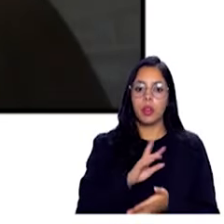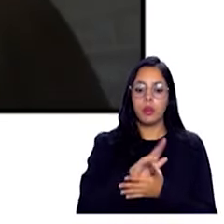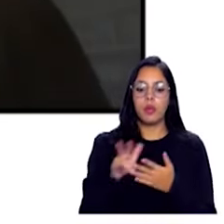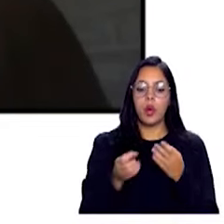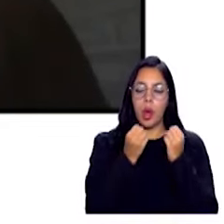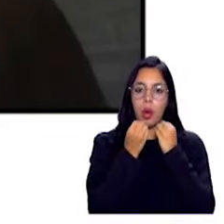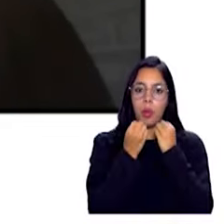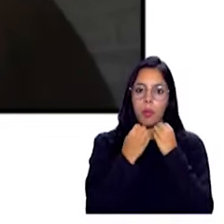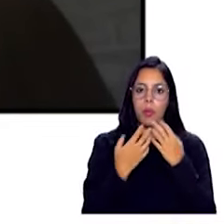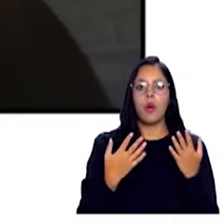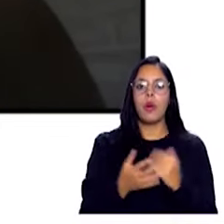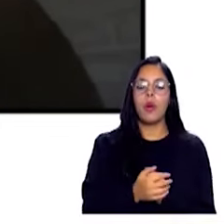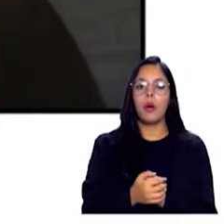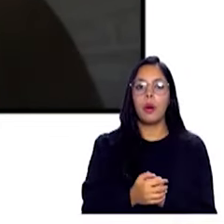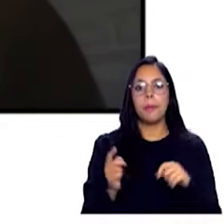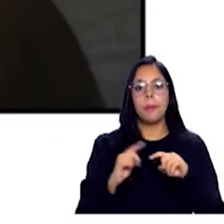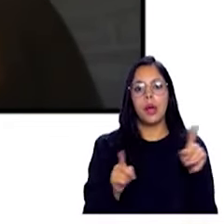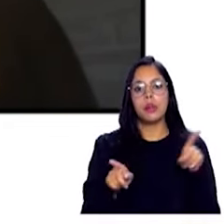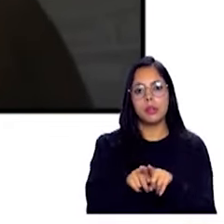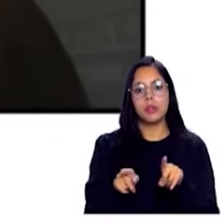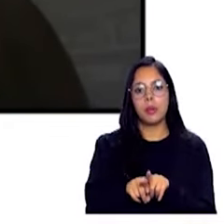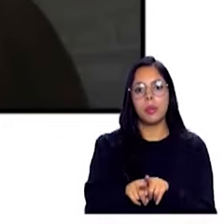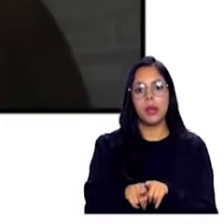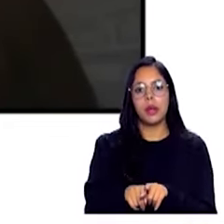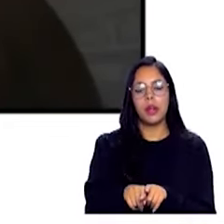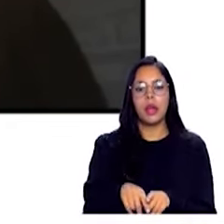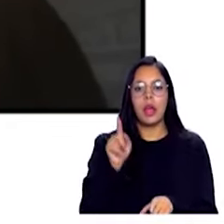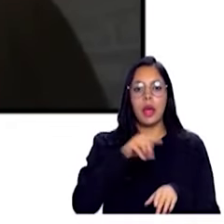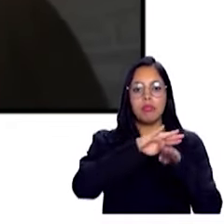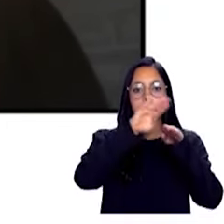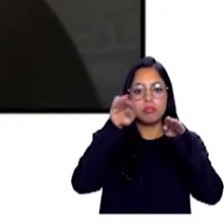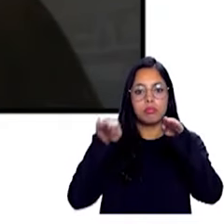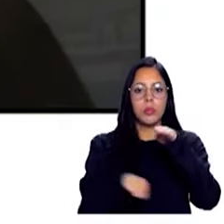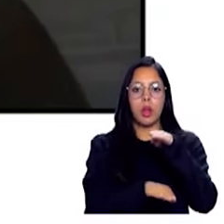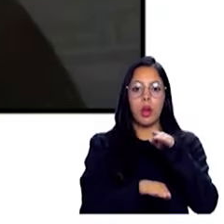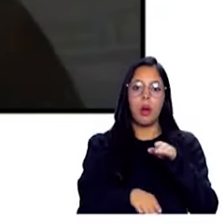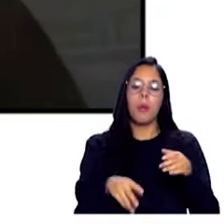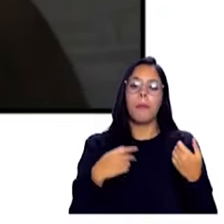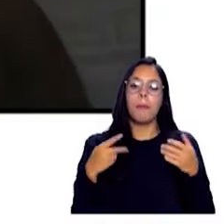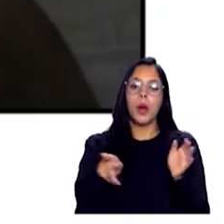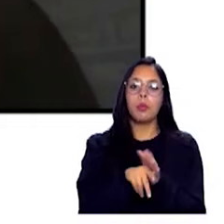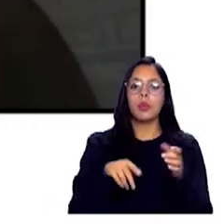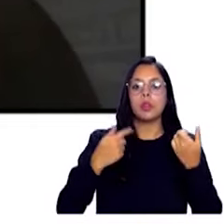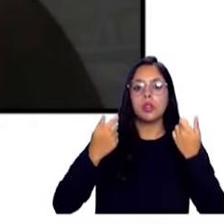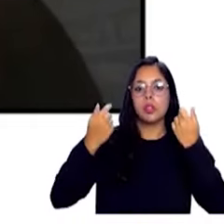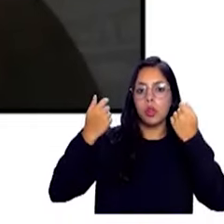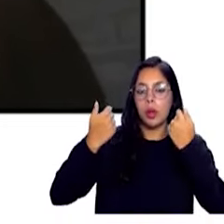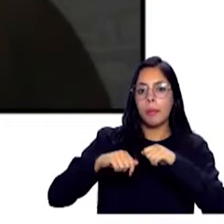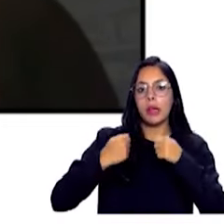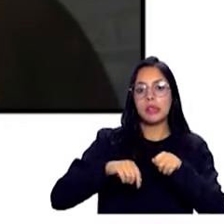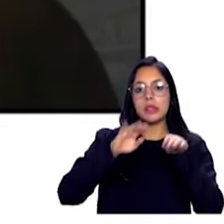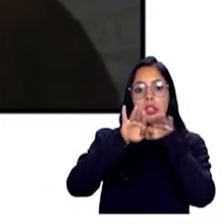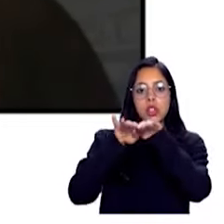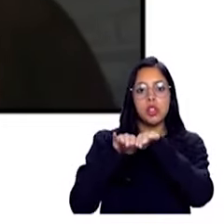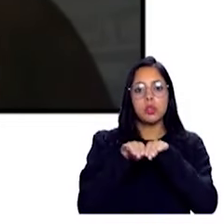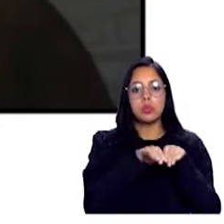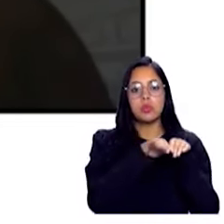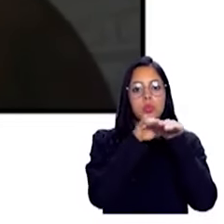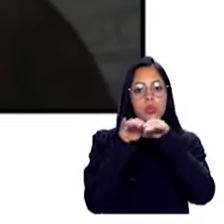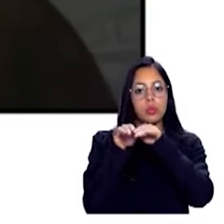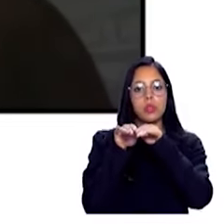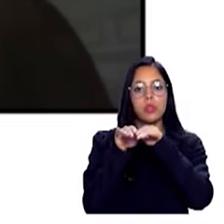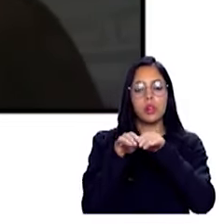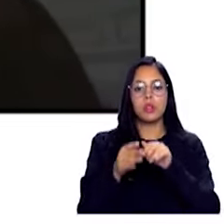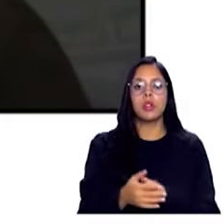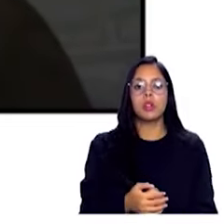catoris mas de maneira sempre subordinada à necessidade de proteção da Igualdade que desemboca